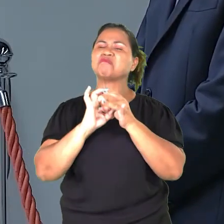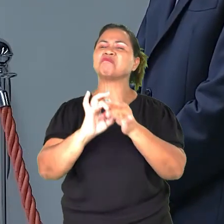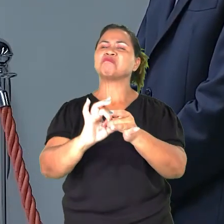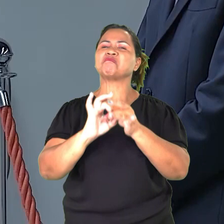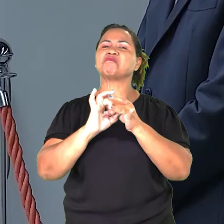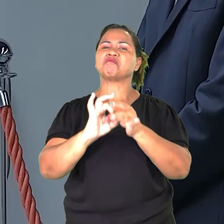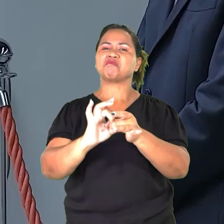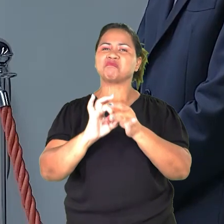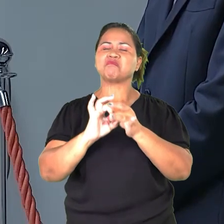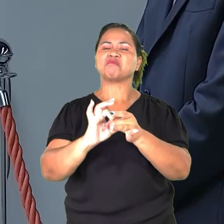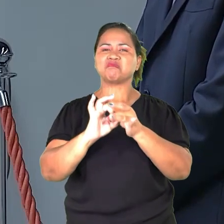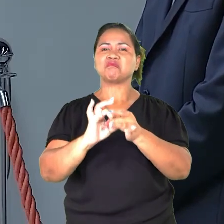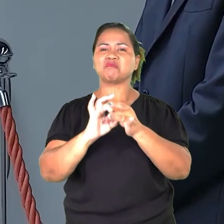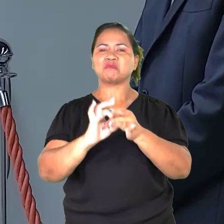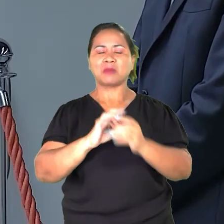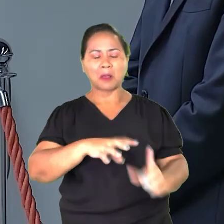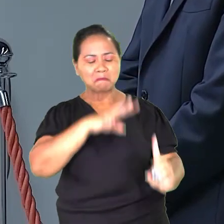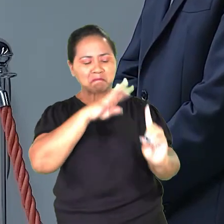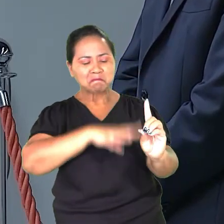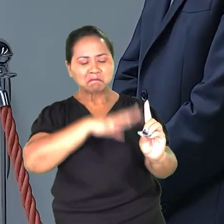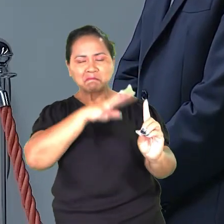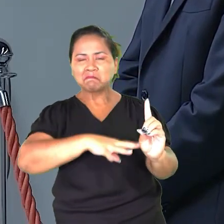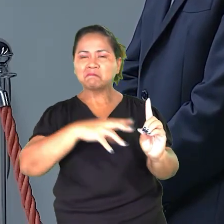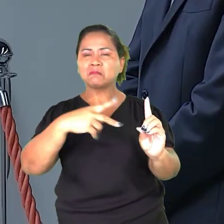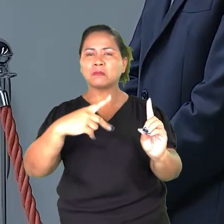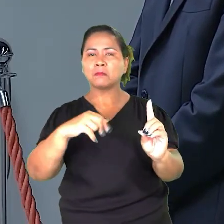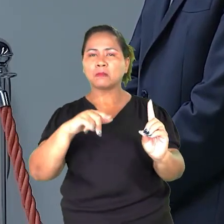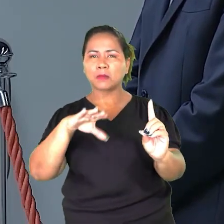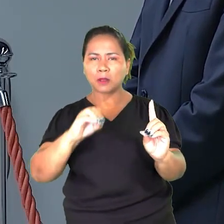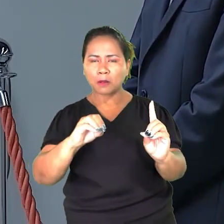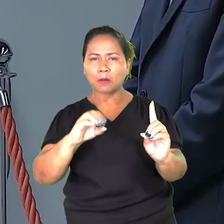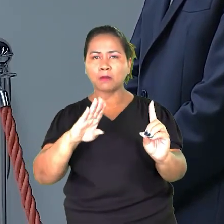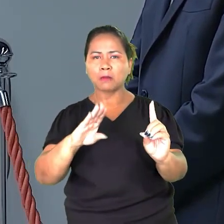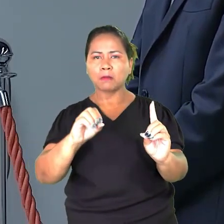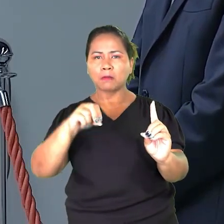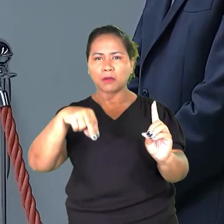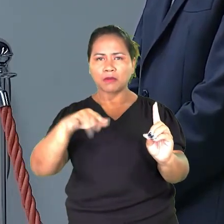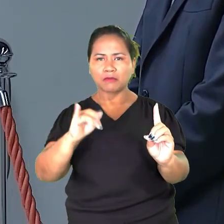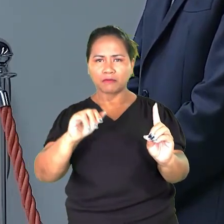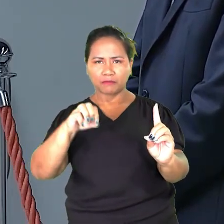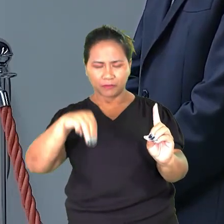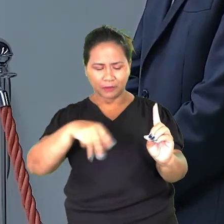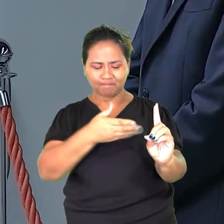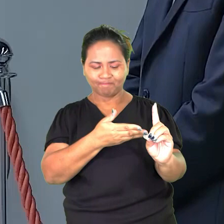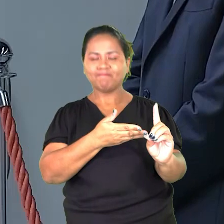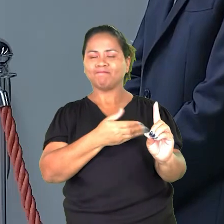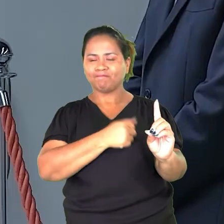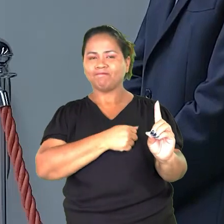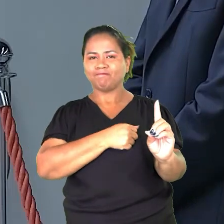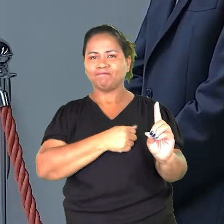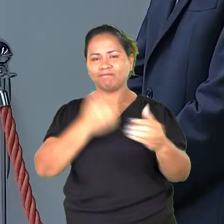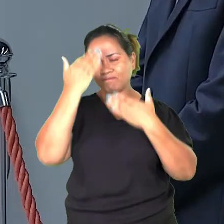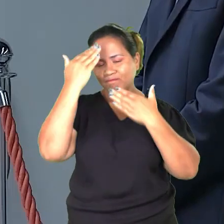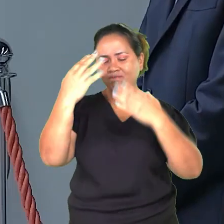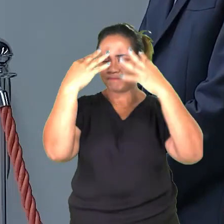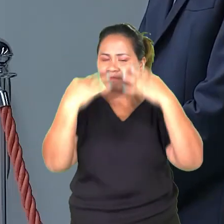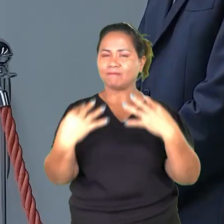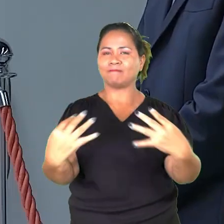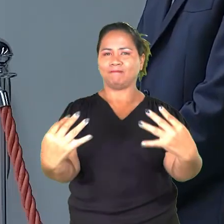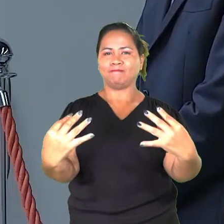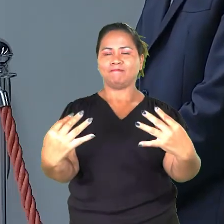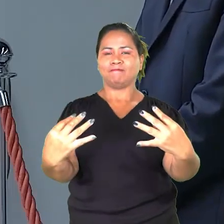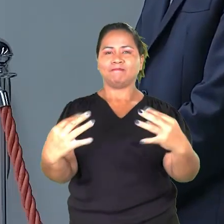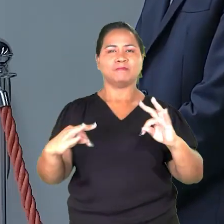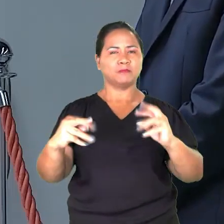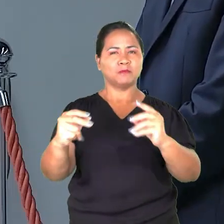só coração, na expressão de Paulo Bonfim, estimado público aqui presente, aglutinado pela